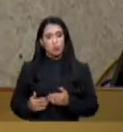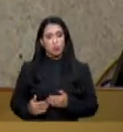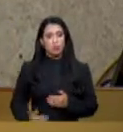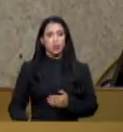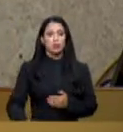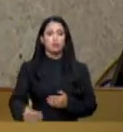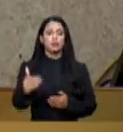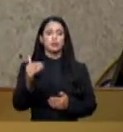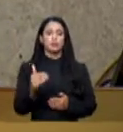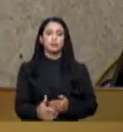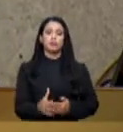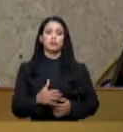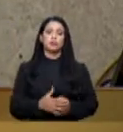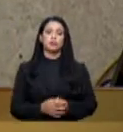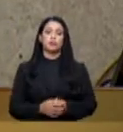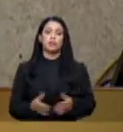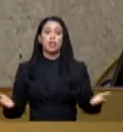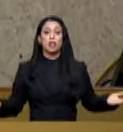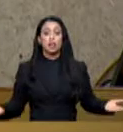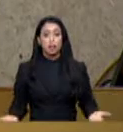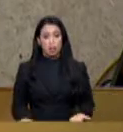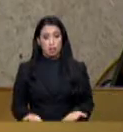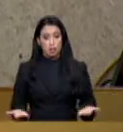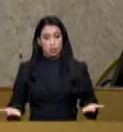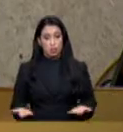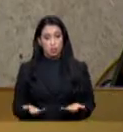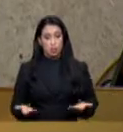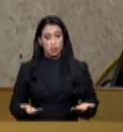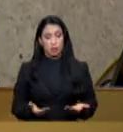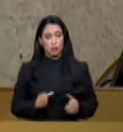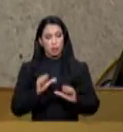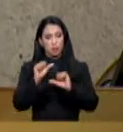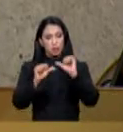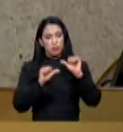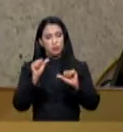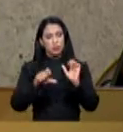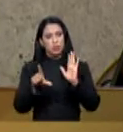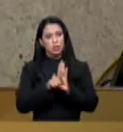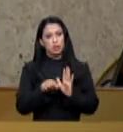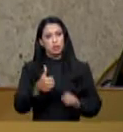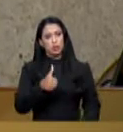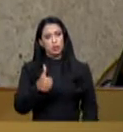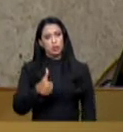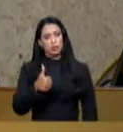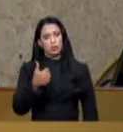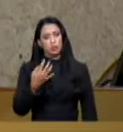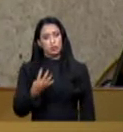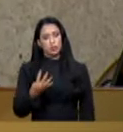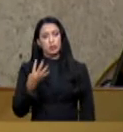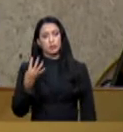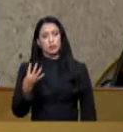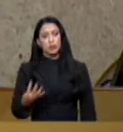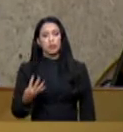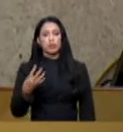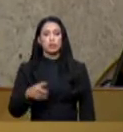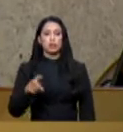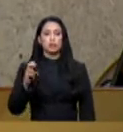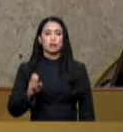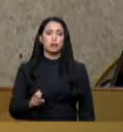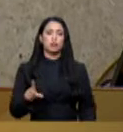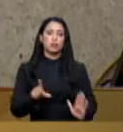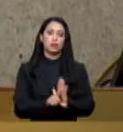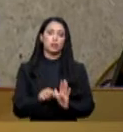prazo. Passo agora às alterações da Lei 11.445 e da Lei